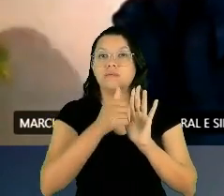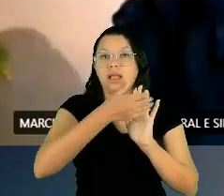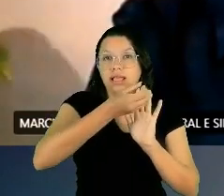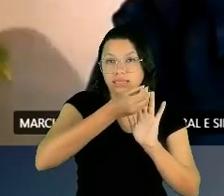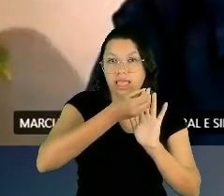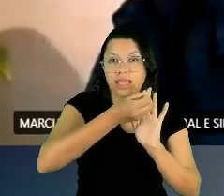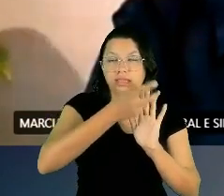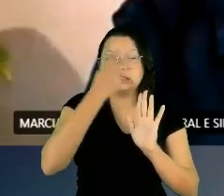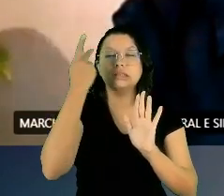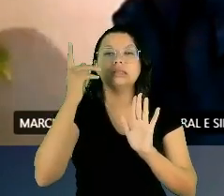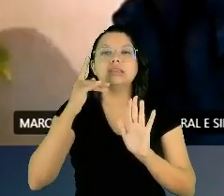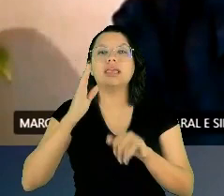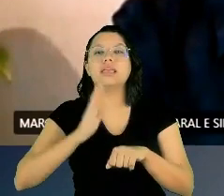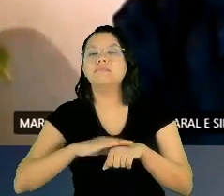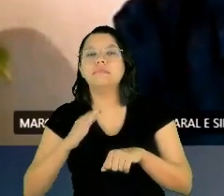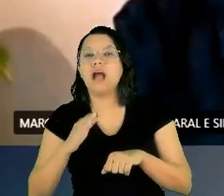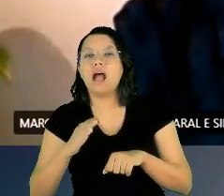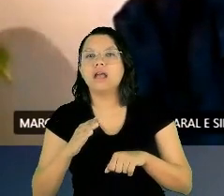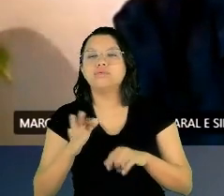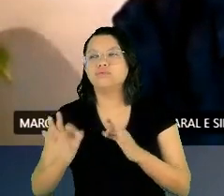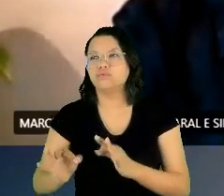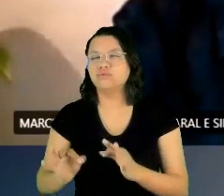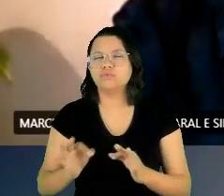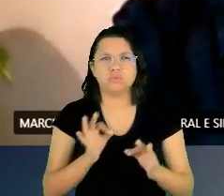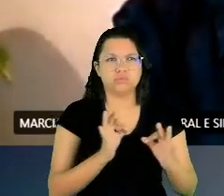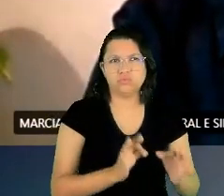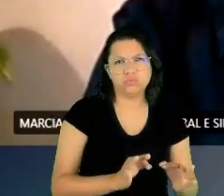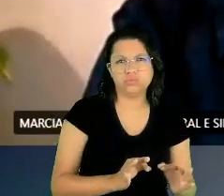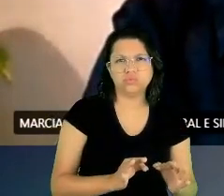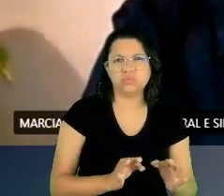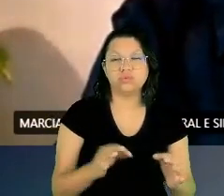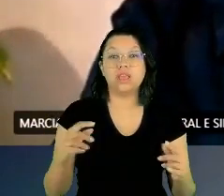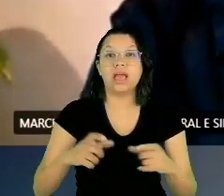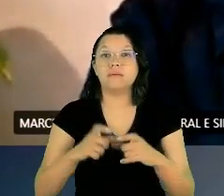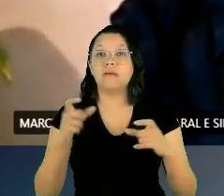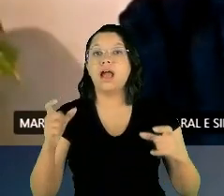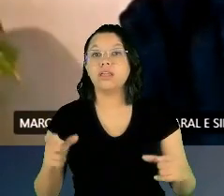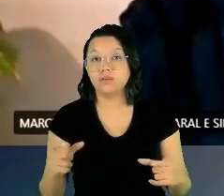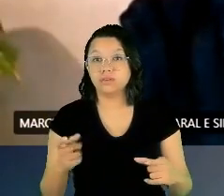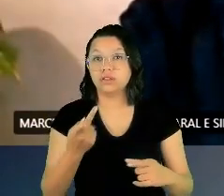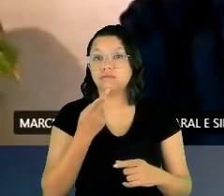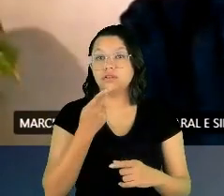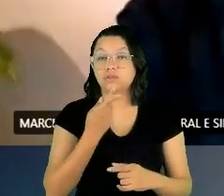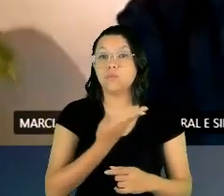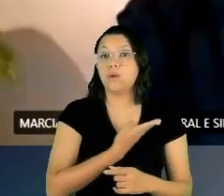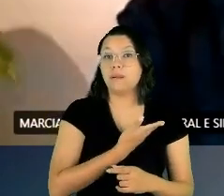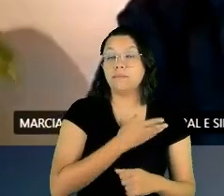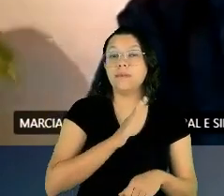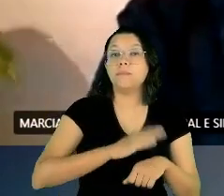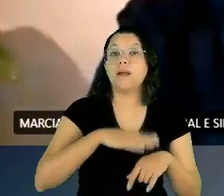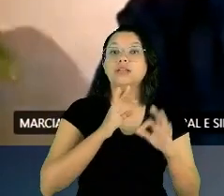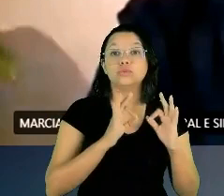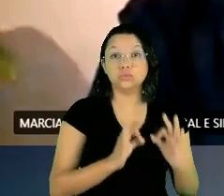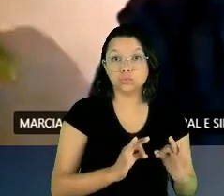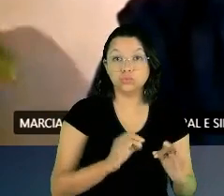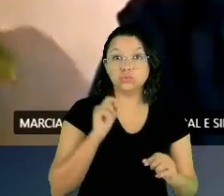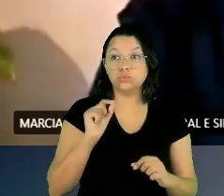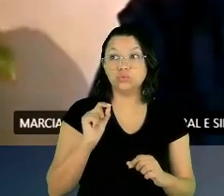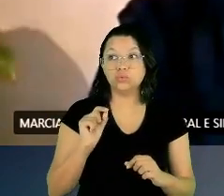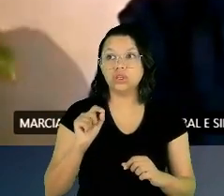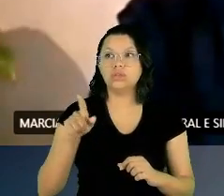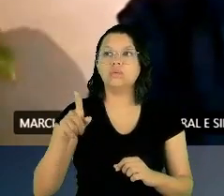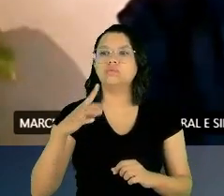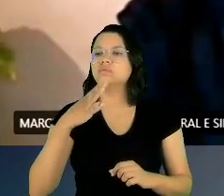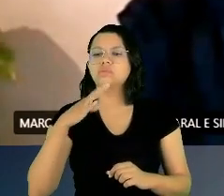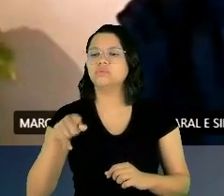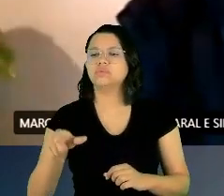10, quem foi mais justo e quem foi mais injusto, o desconhecido ou o amigo. E a grande maioria classificou o amigo sendo mais justo